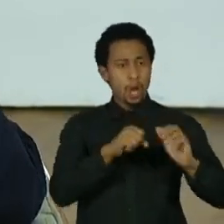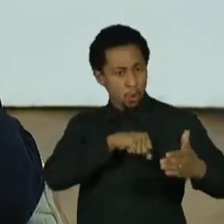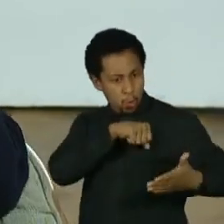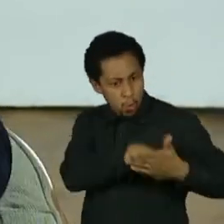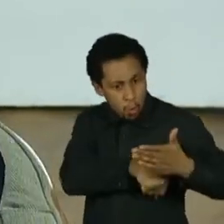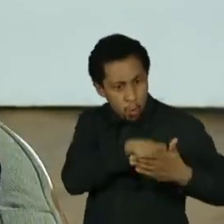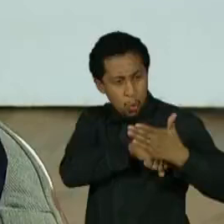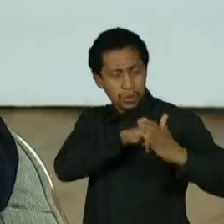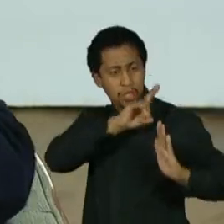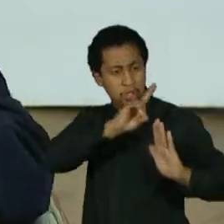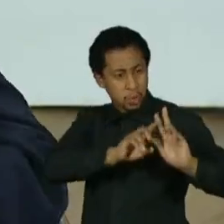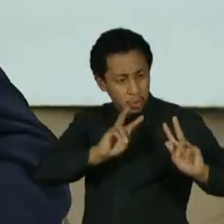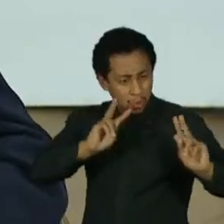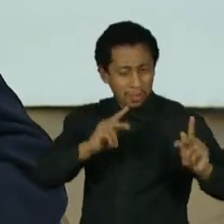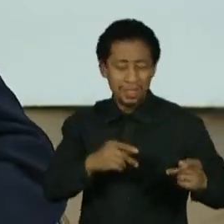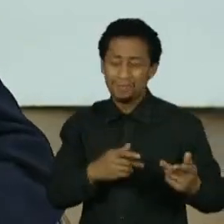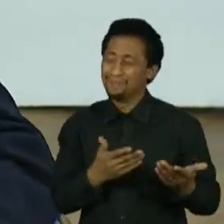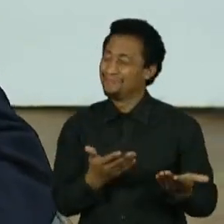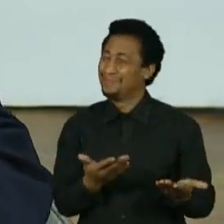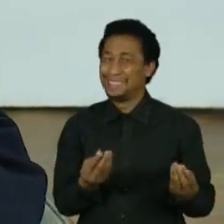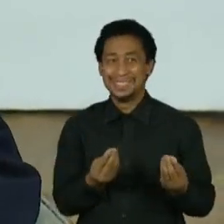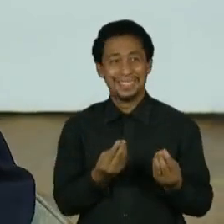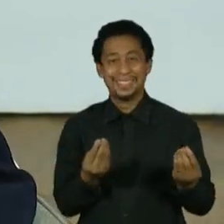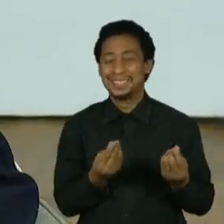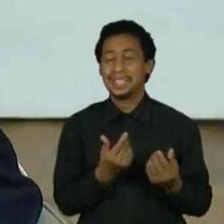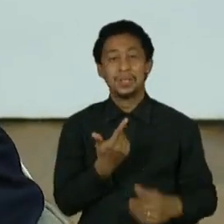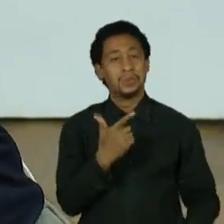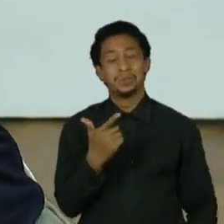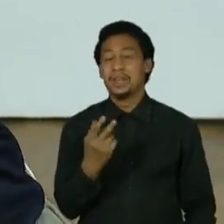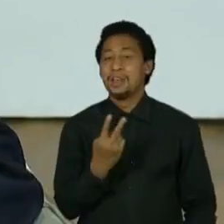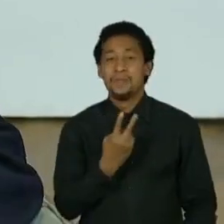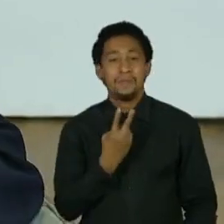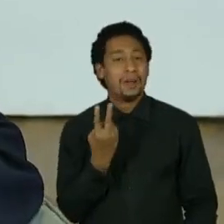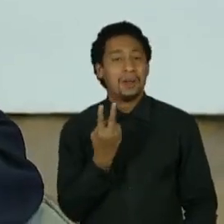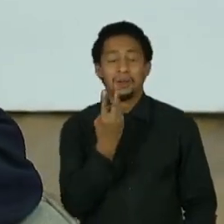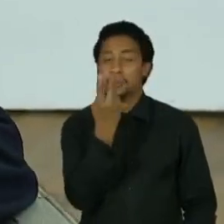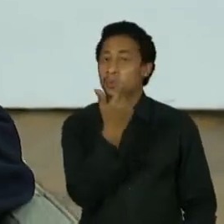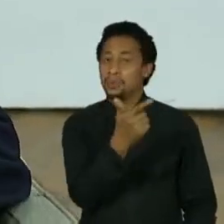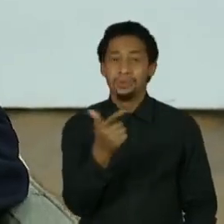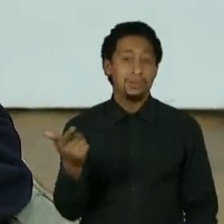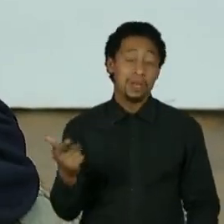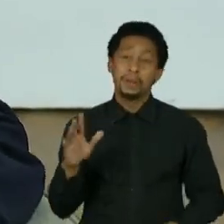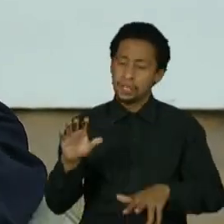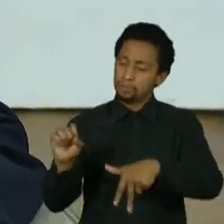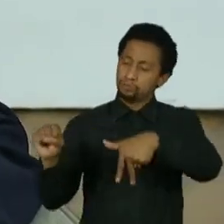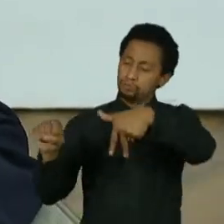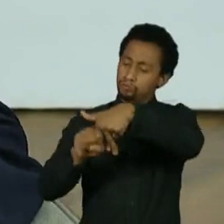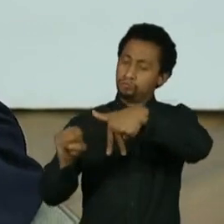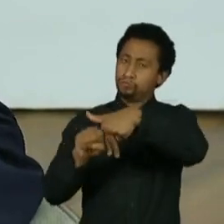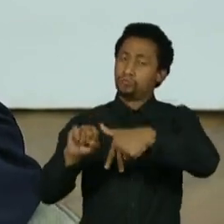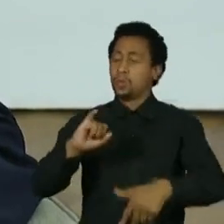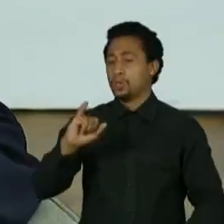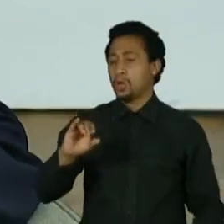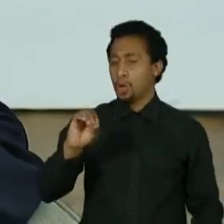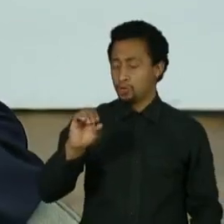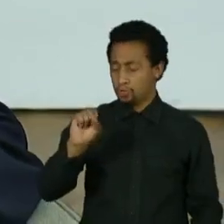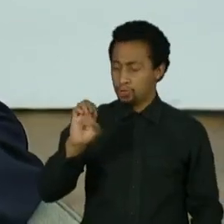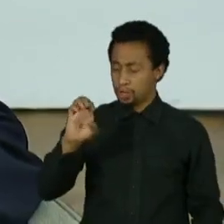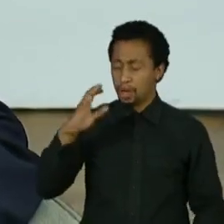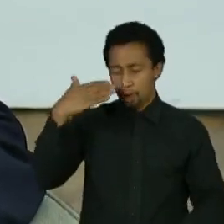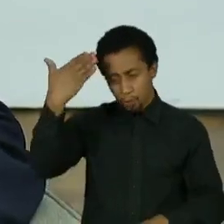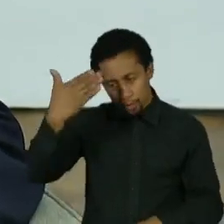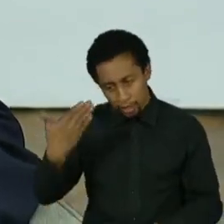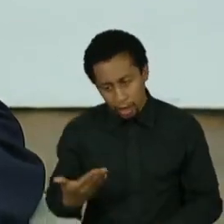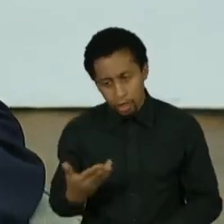coragem de, até o final, ser um diplomata dos direitos humanos. Então, eu queria lembrá-lo aqui.